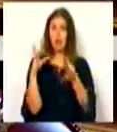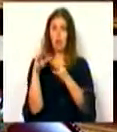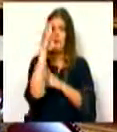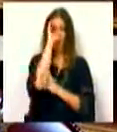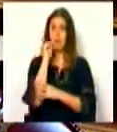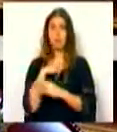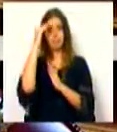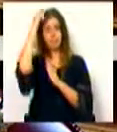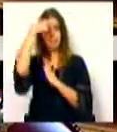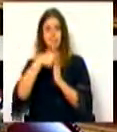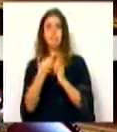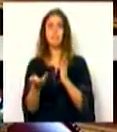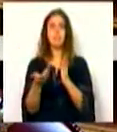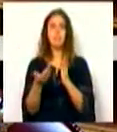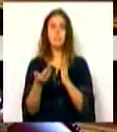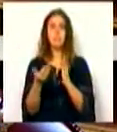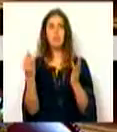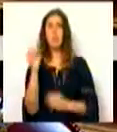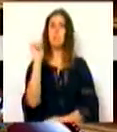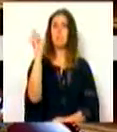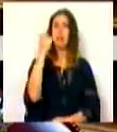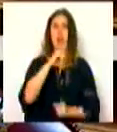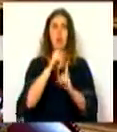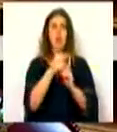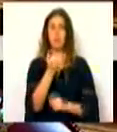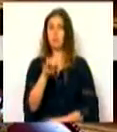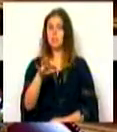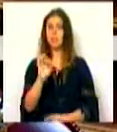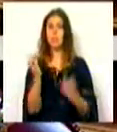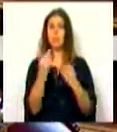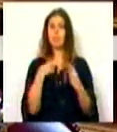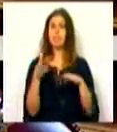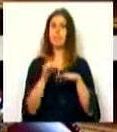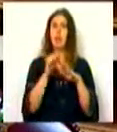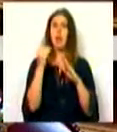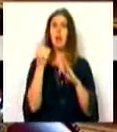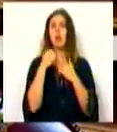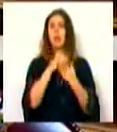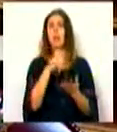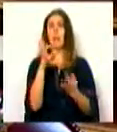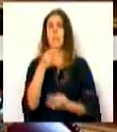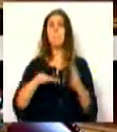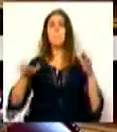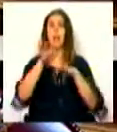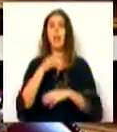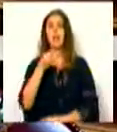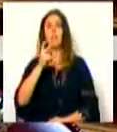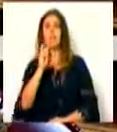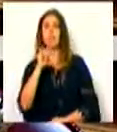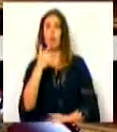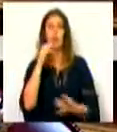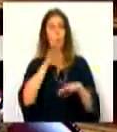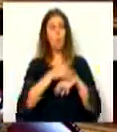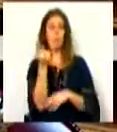Governo da República pelo que, pela primeira vez em 2018, há a compensação à Câmara Municipal da Praia da Vitória dos custos com as análises